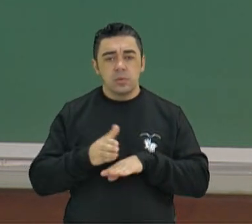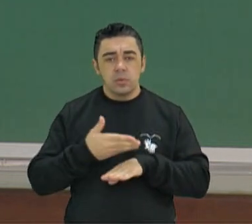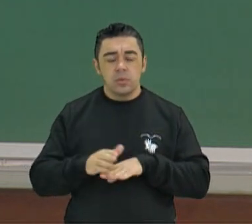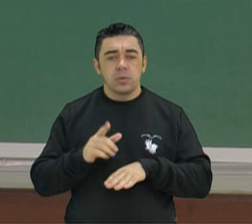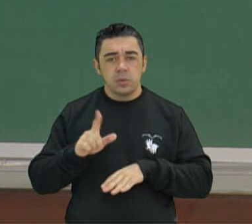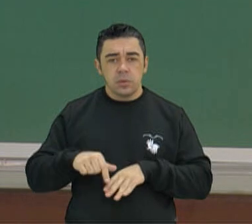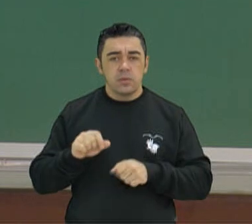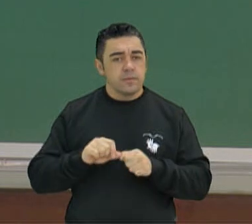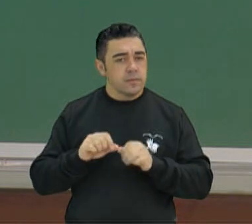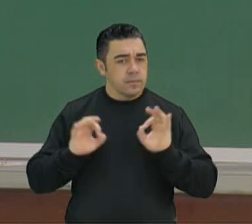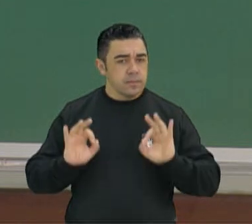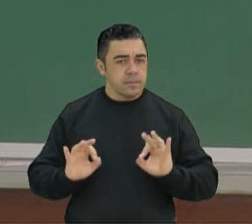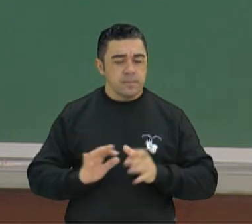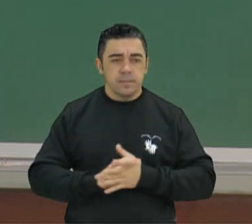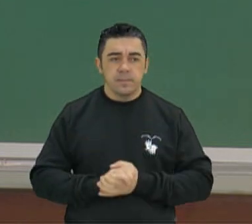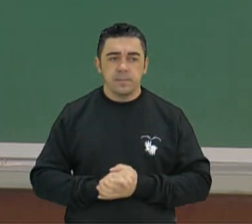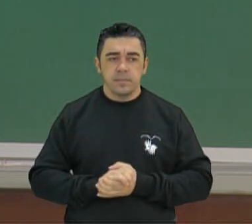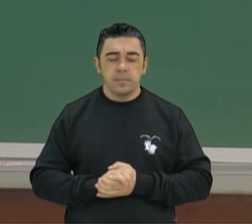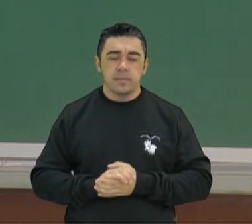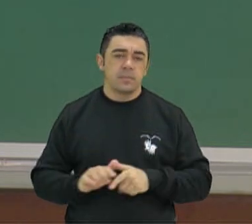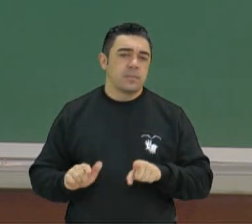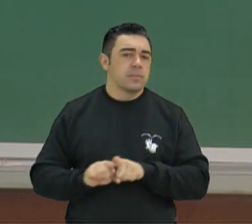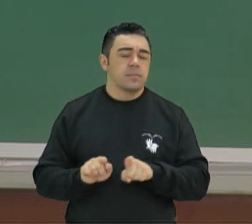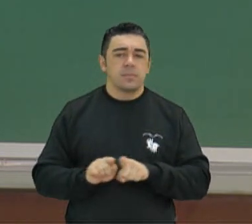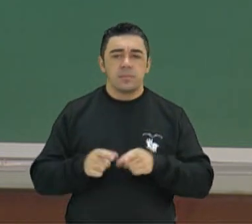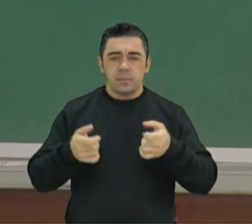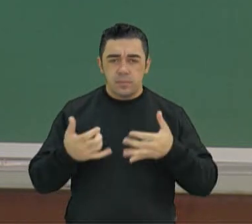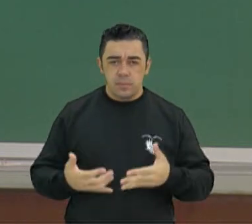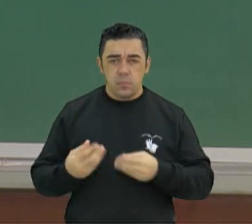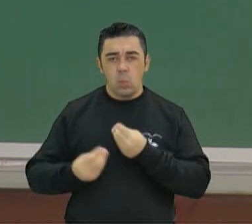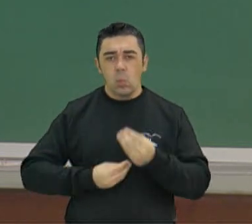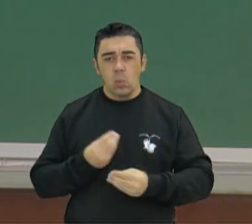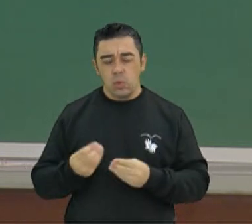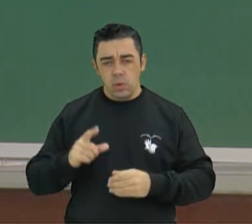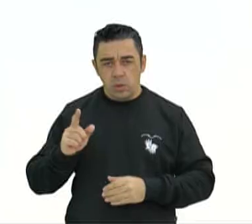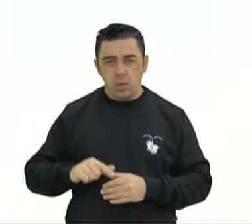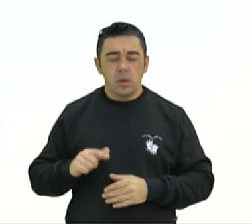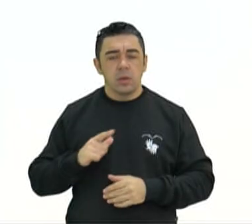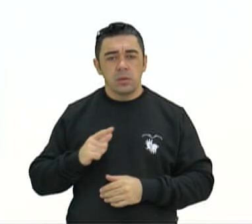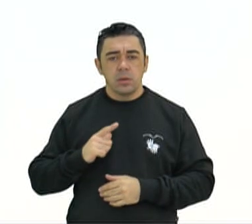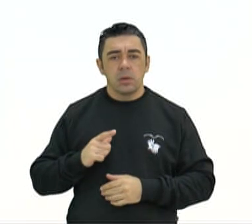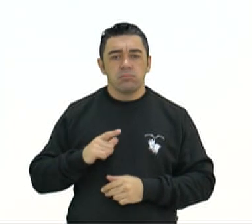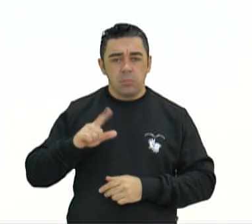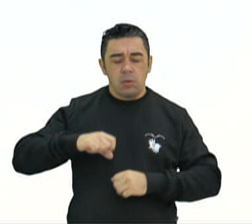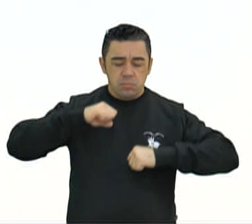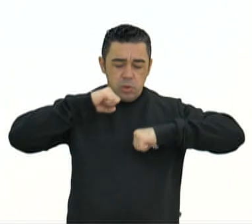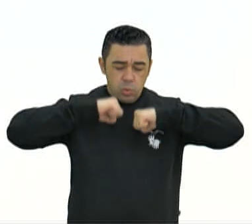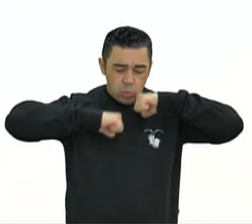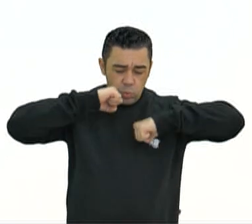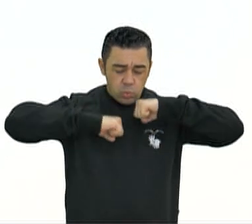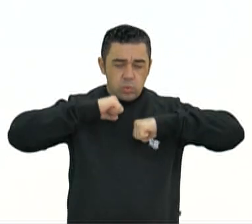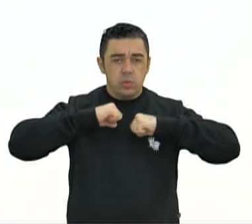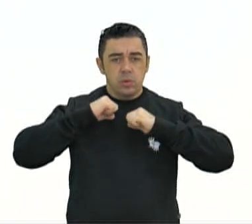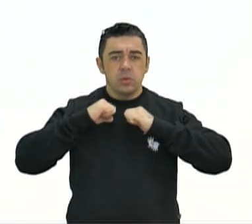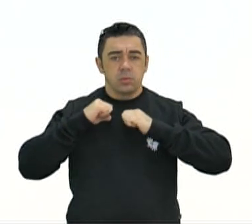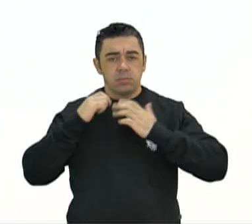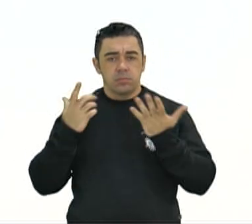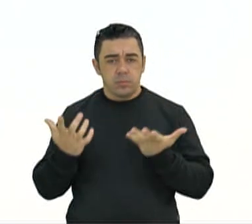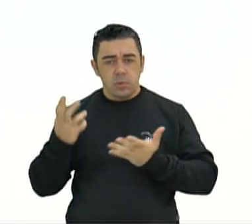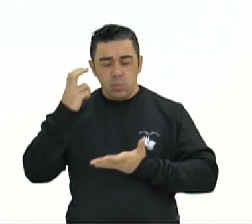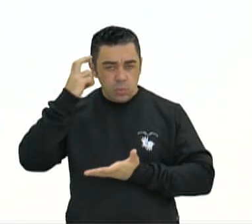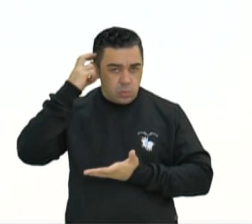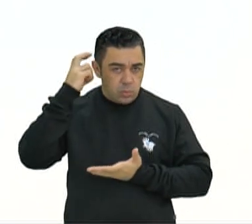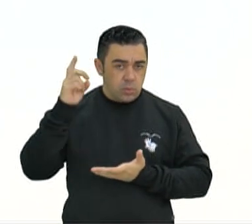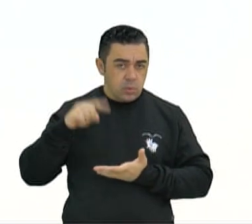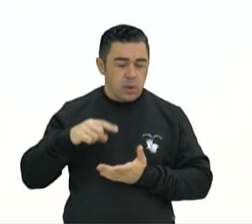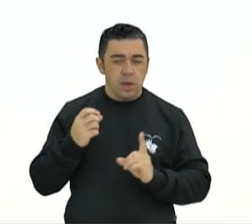vestir. E aí falamos ainda sobre a indústria cultural. E aí essa é uma das grandes obras do século XX, Dialética